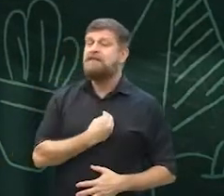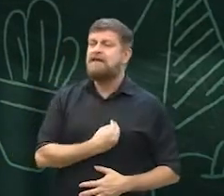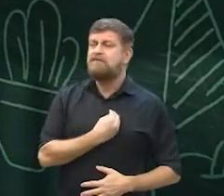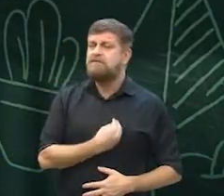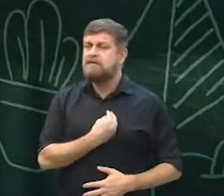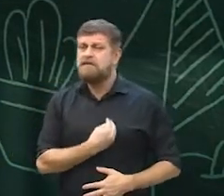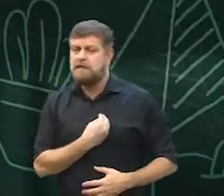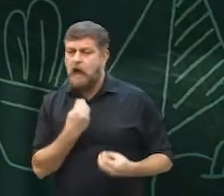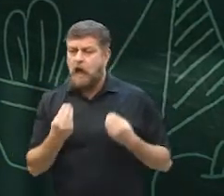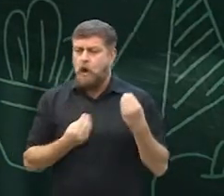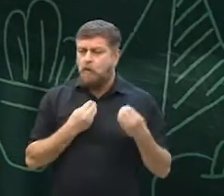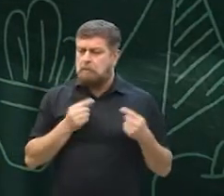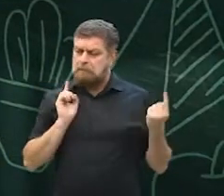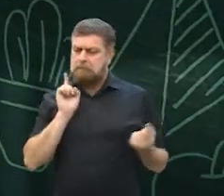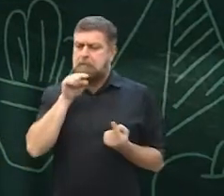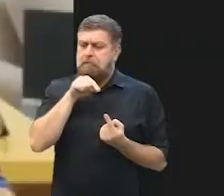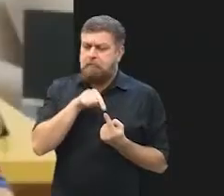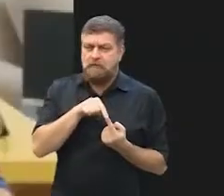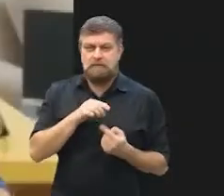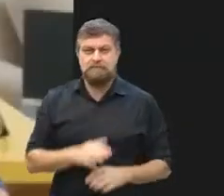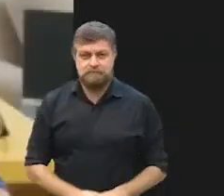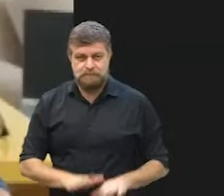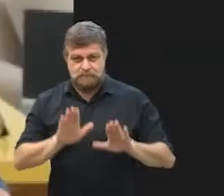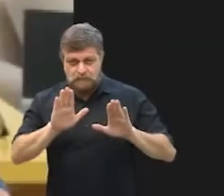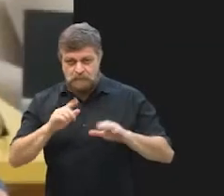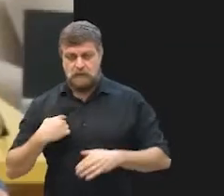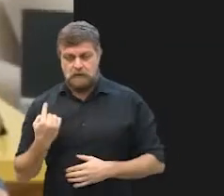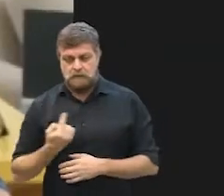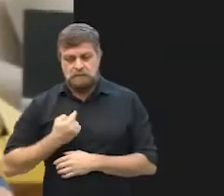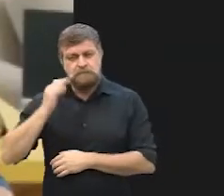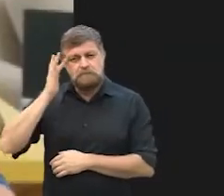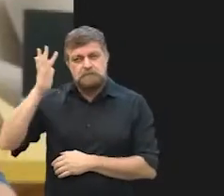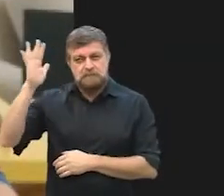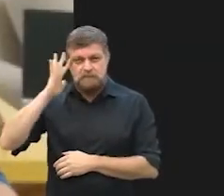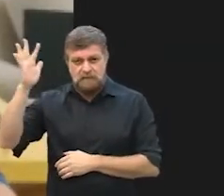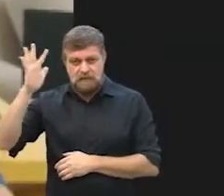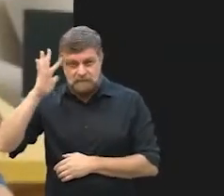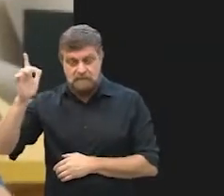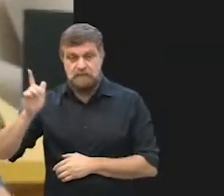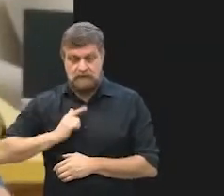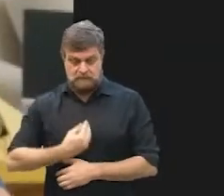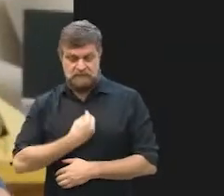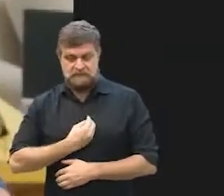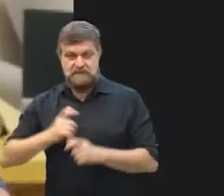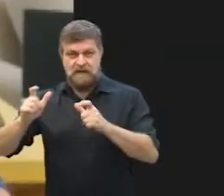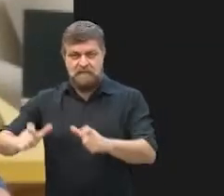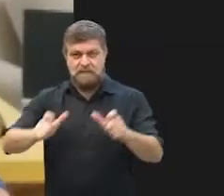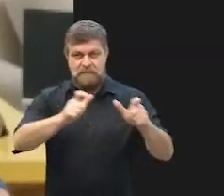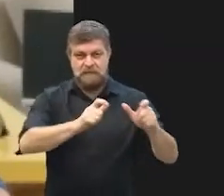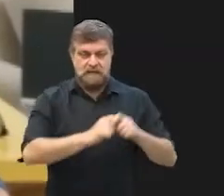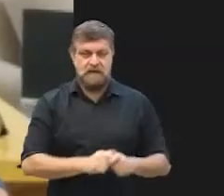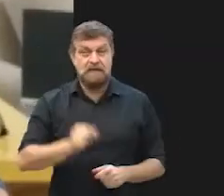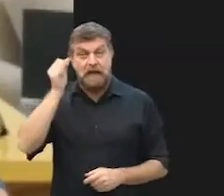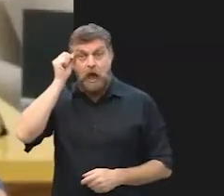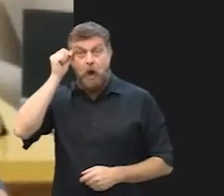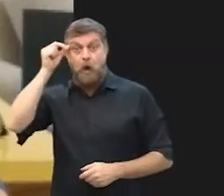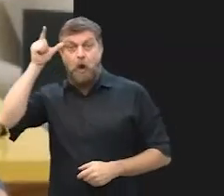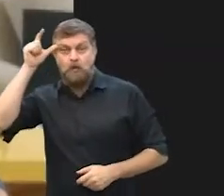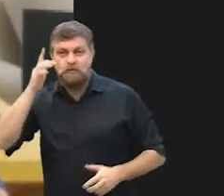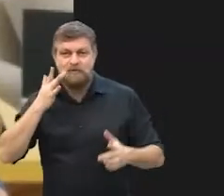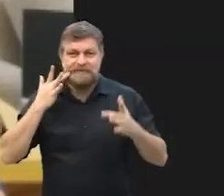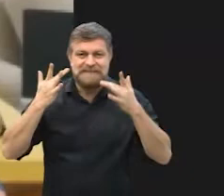tal. Bom, a metalinguagem, ela está mais do que nós imaginamos em vários lugares. Por exemplo, na pintura, no teatro,